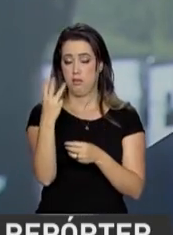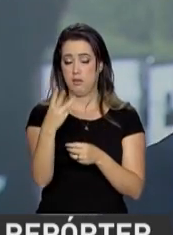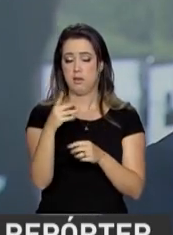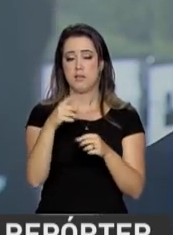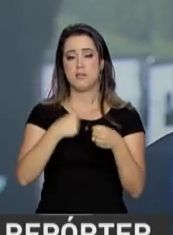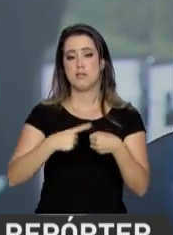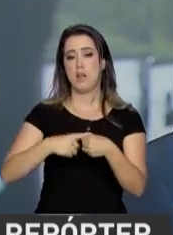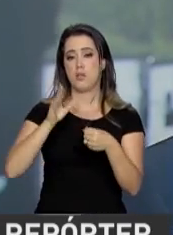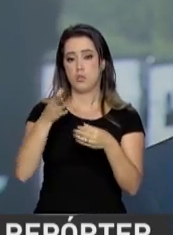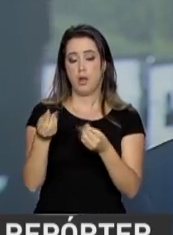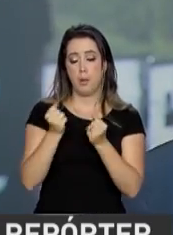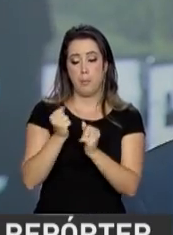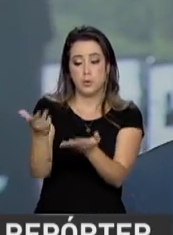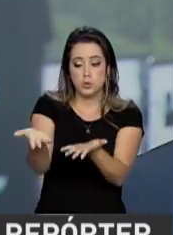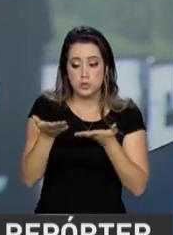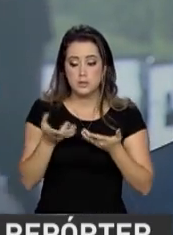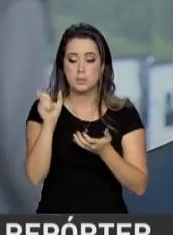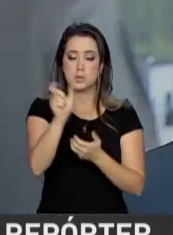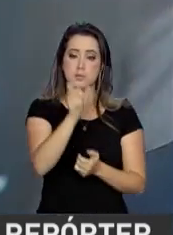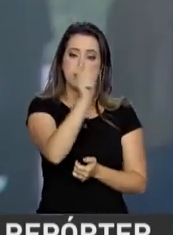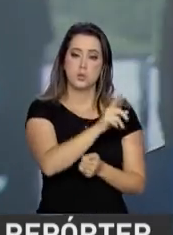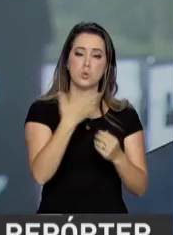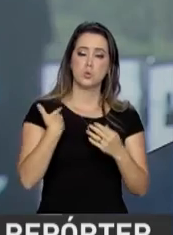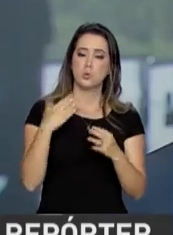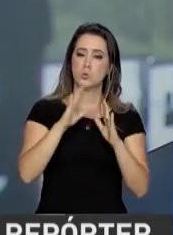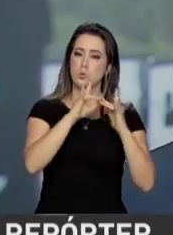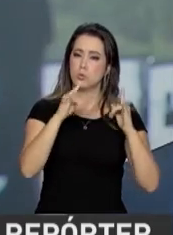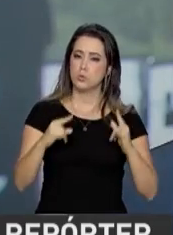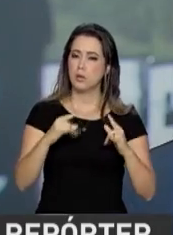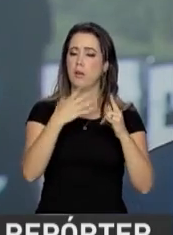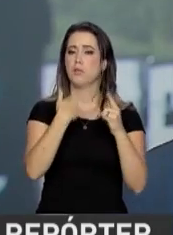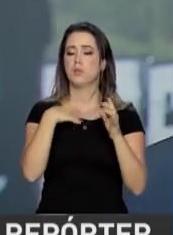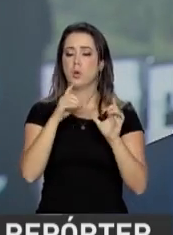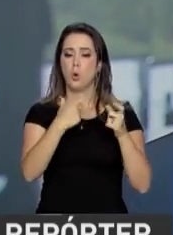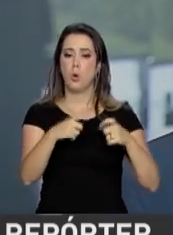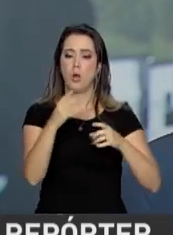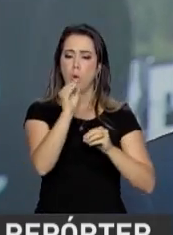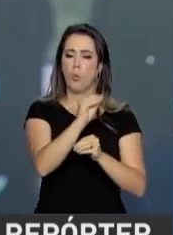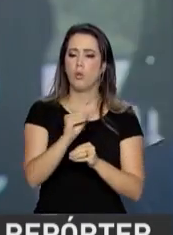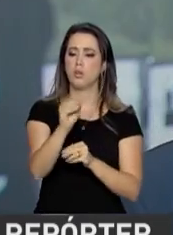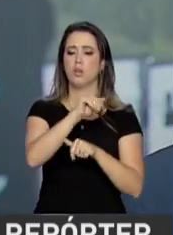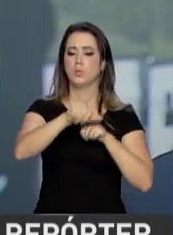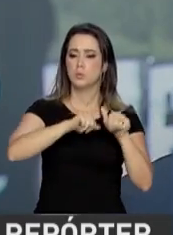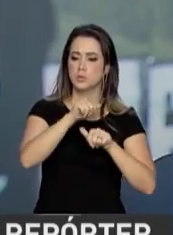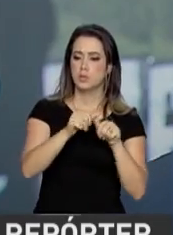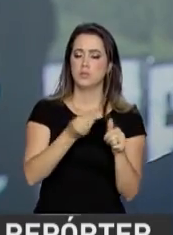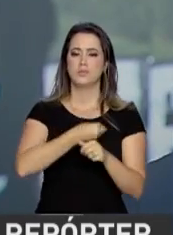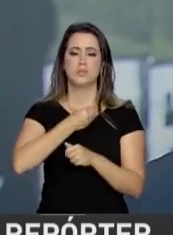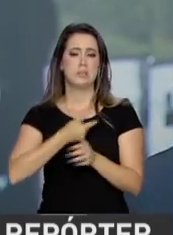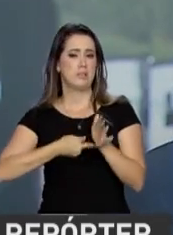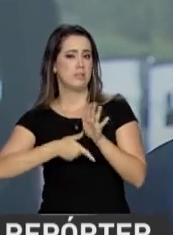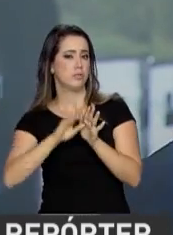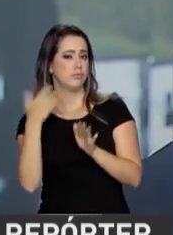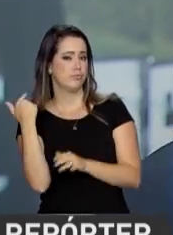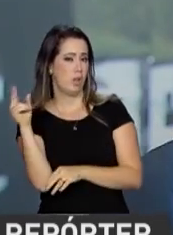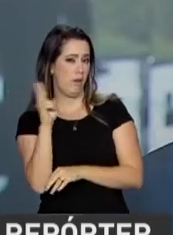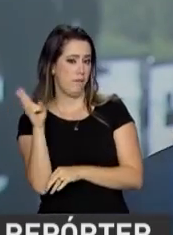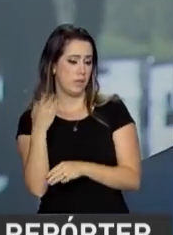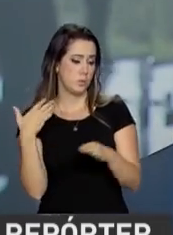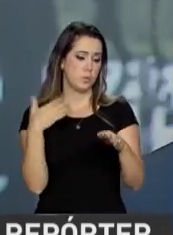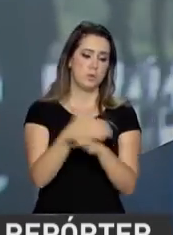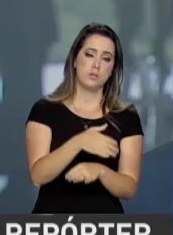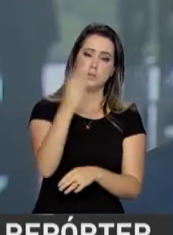recepcionar esses migrantes e abrigá los por algum tempo para fazer a transição entre a saída da venezuela